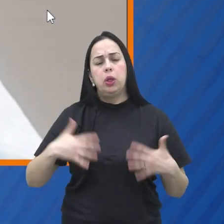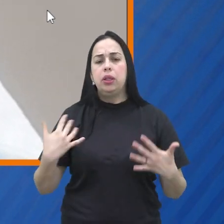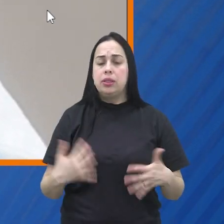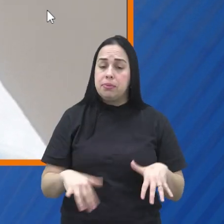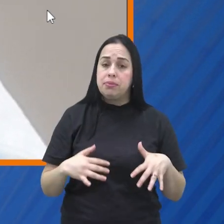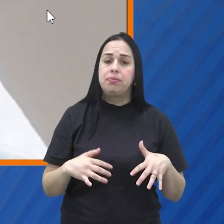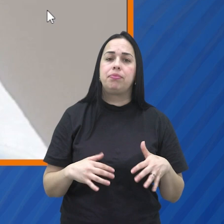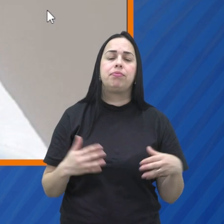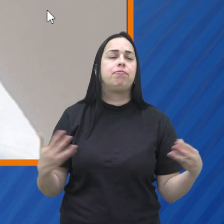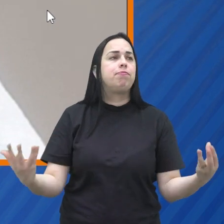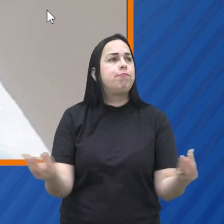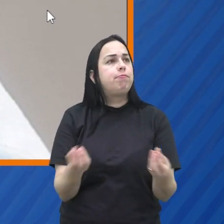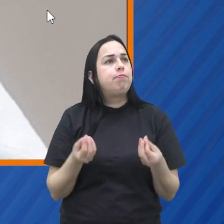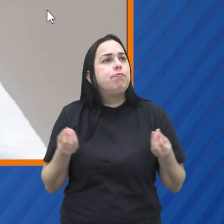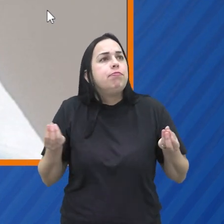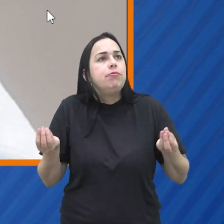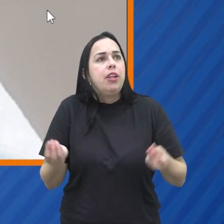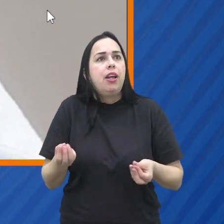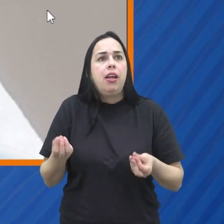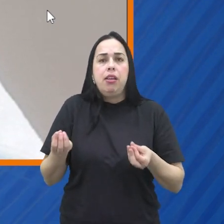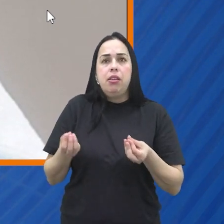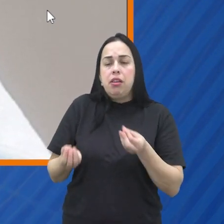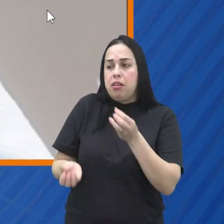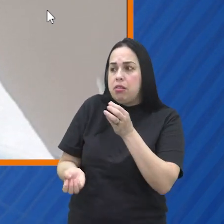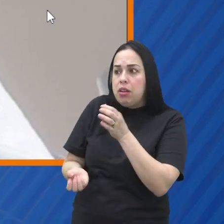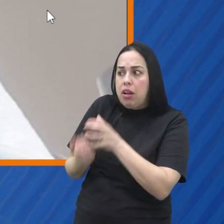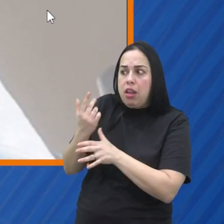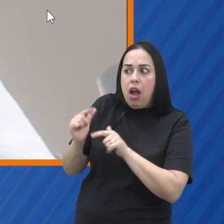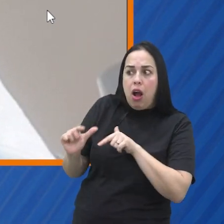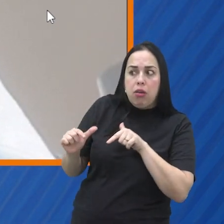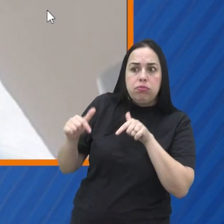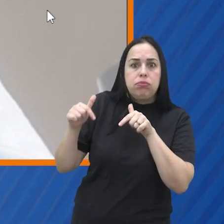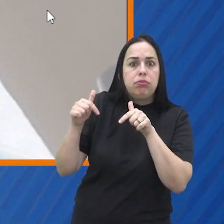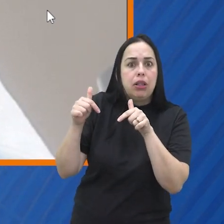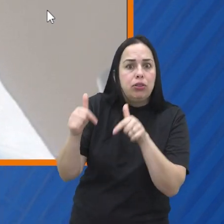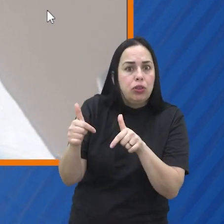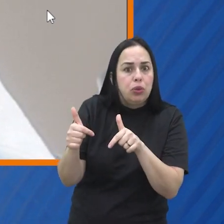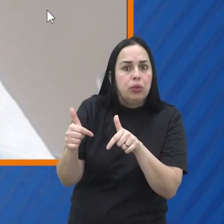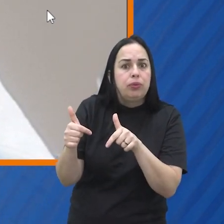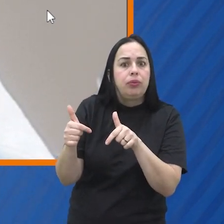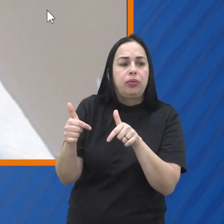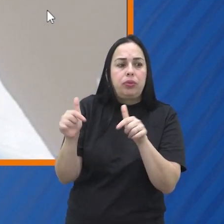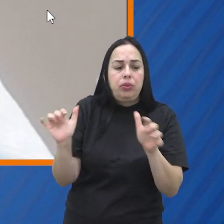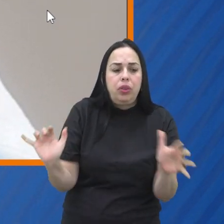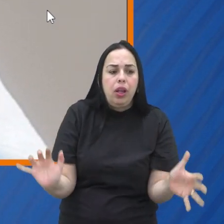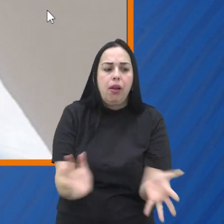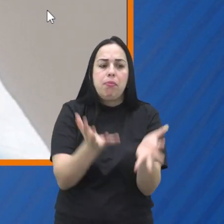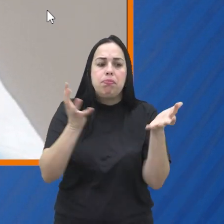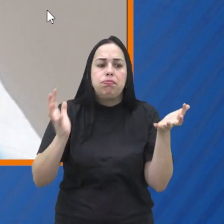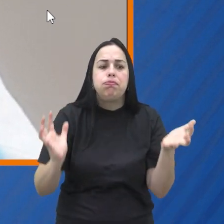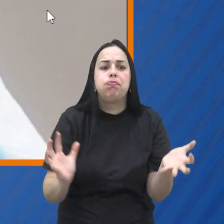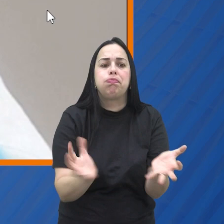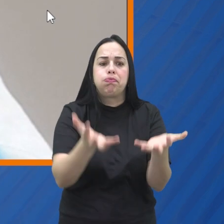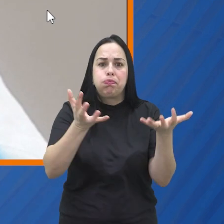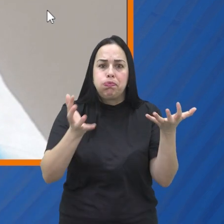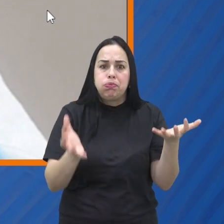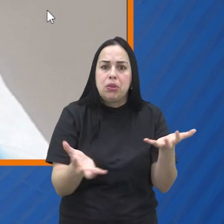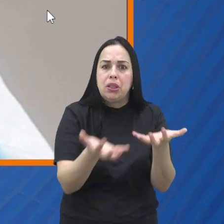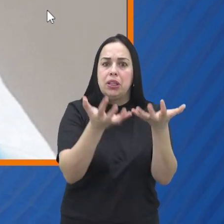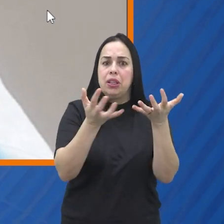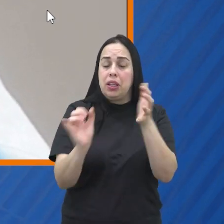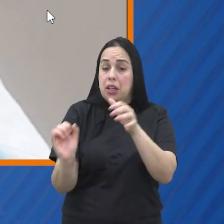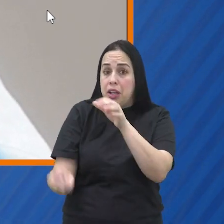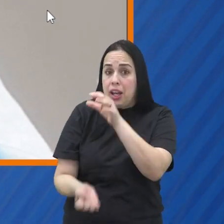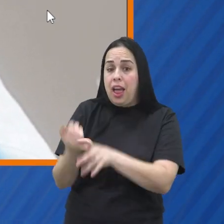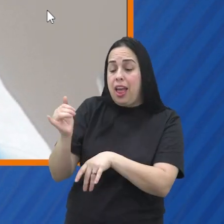que ter essa iniciativa de fomento mesmo, de